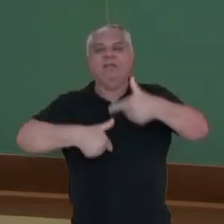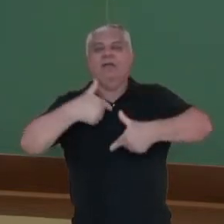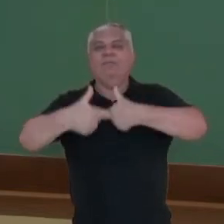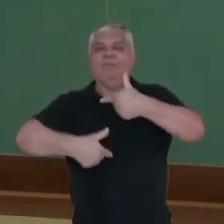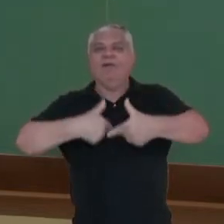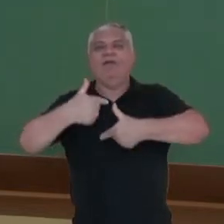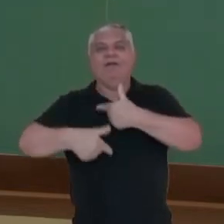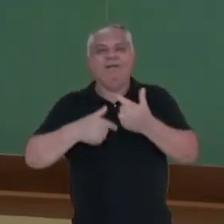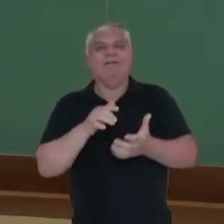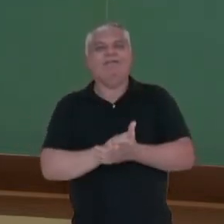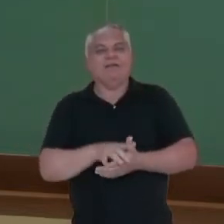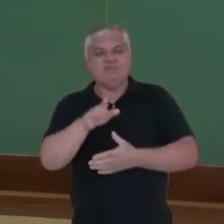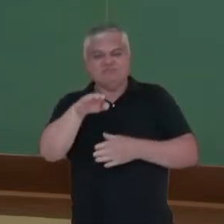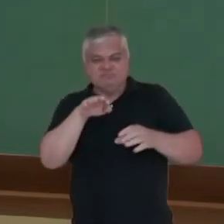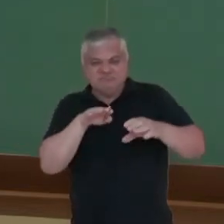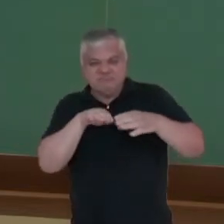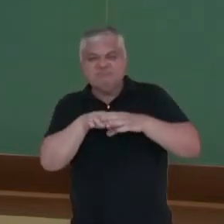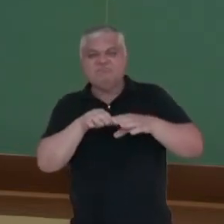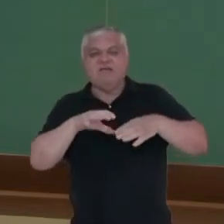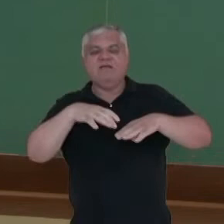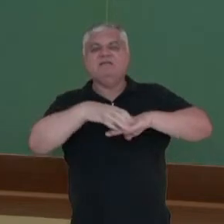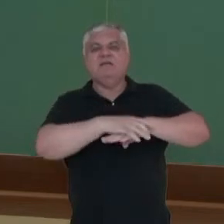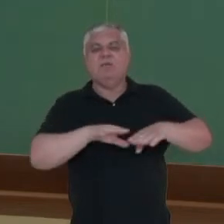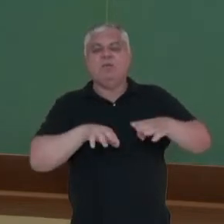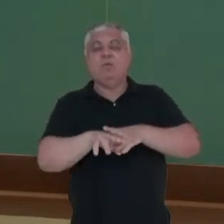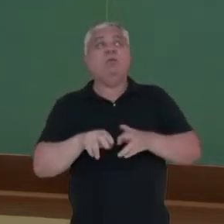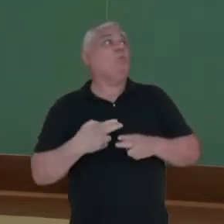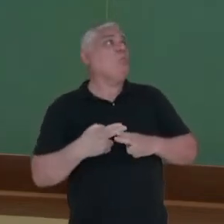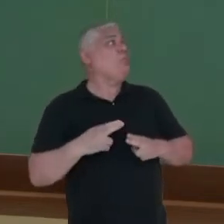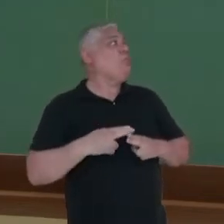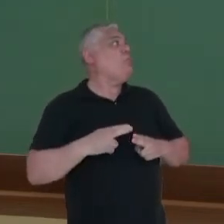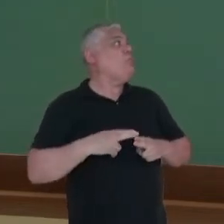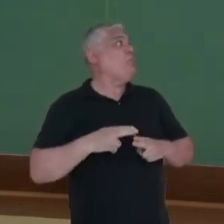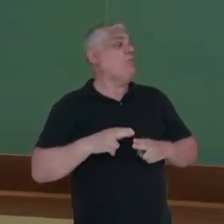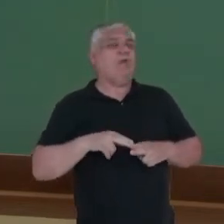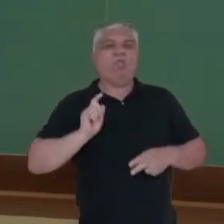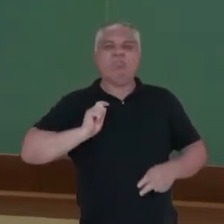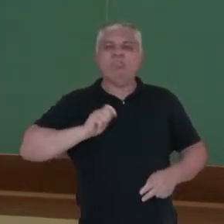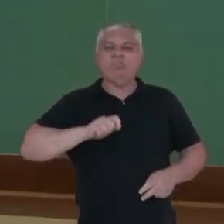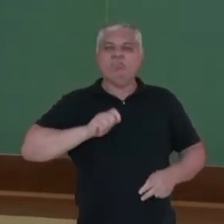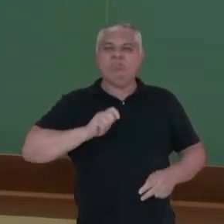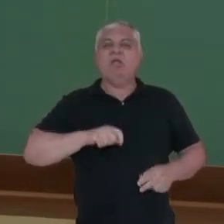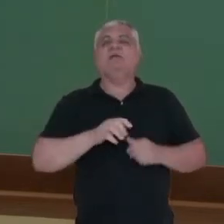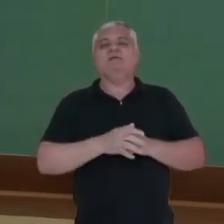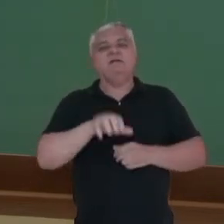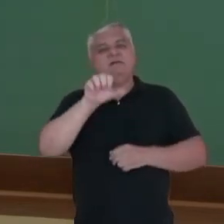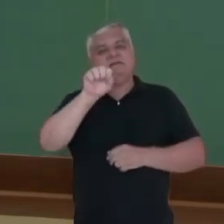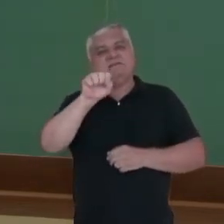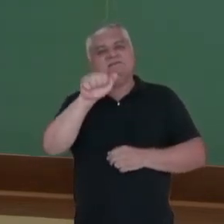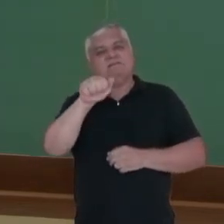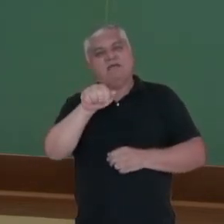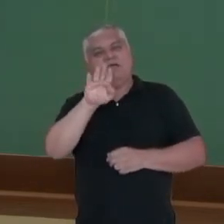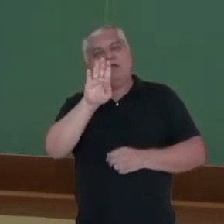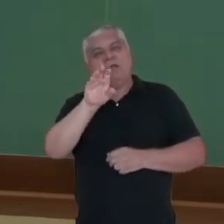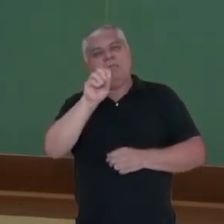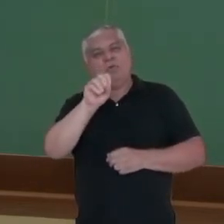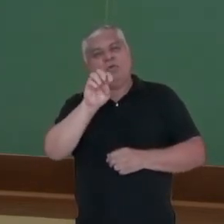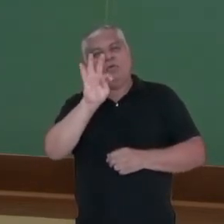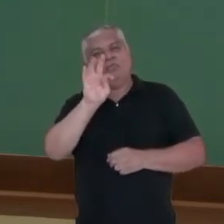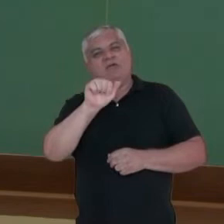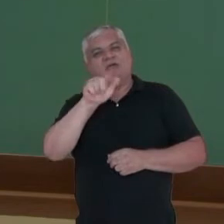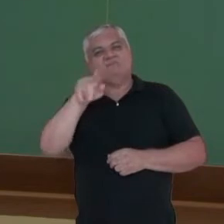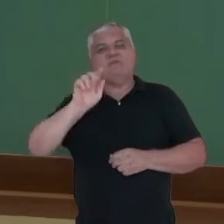exploração do trabalhador, então eles passam a sabotar as máquinas. Em um segundo momento também, né, acreditavam